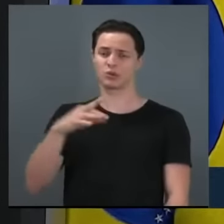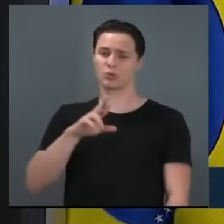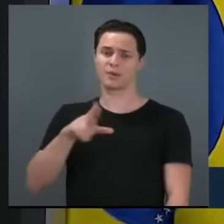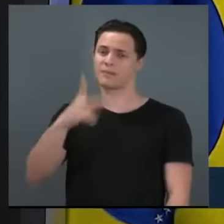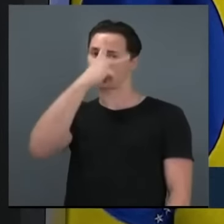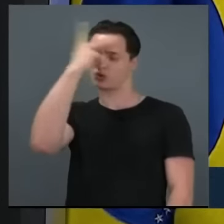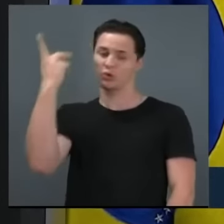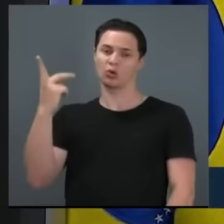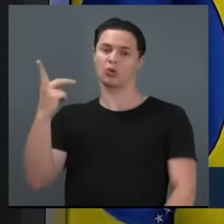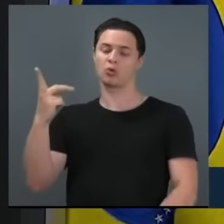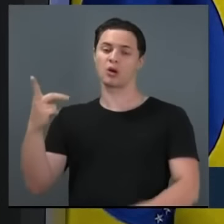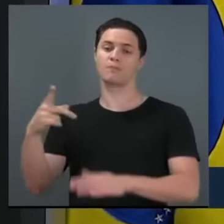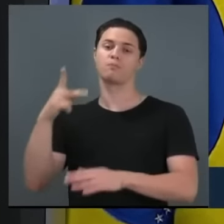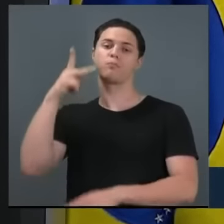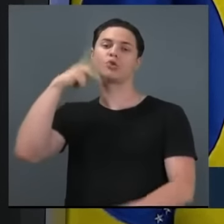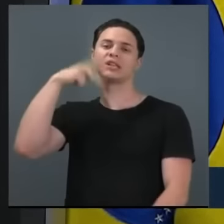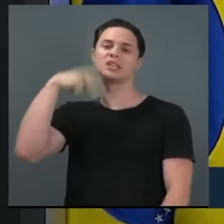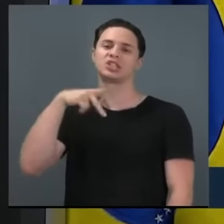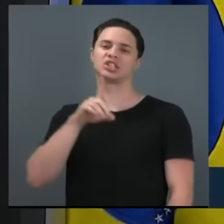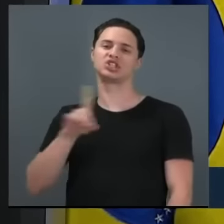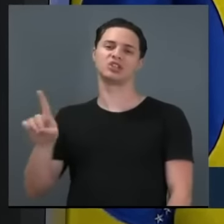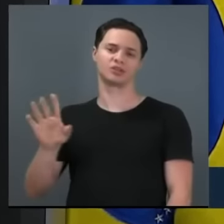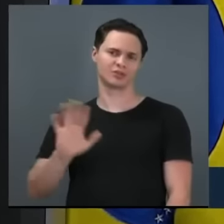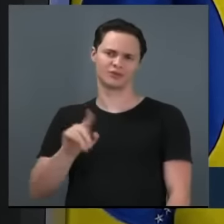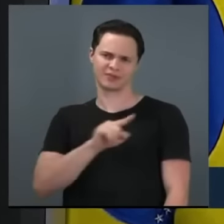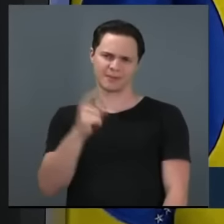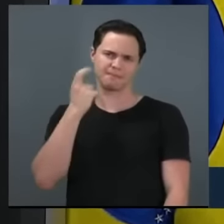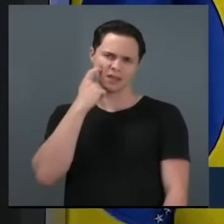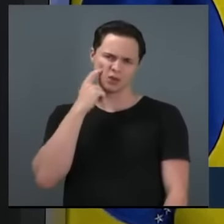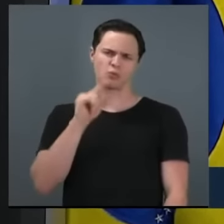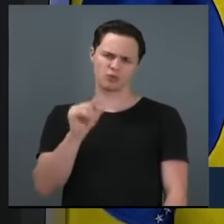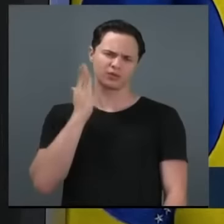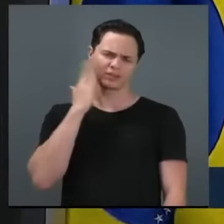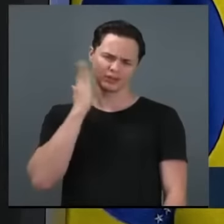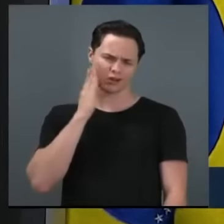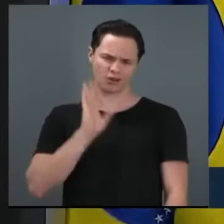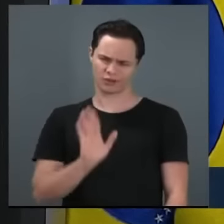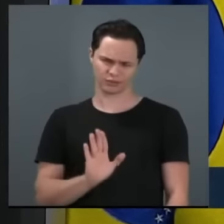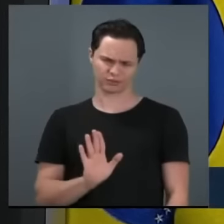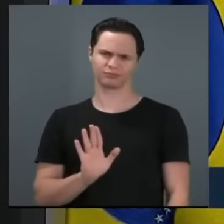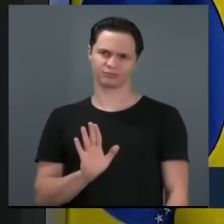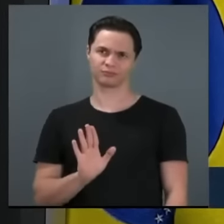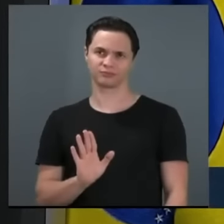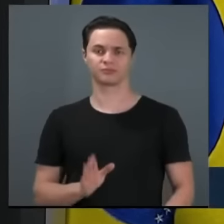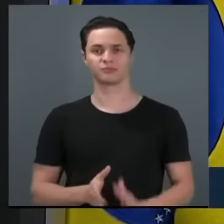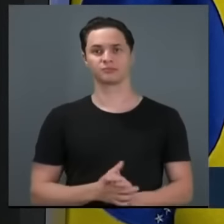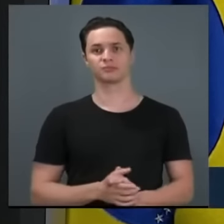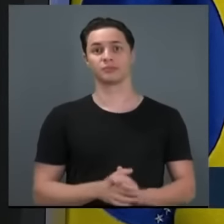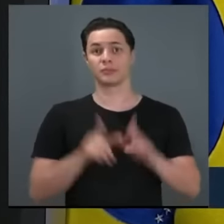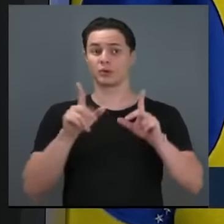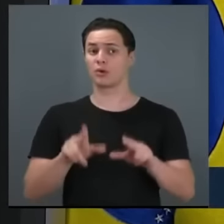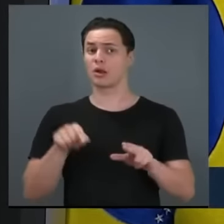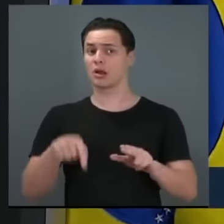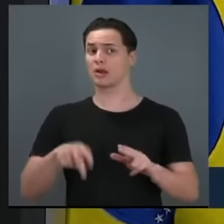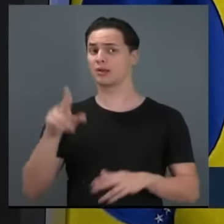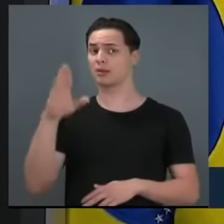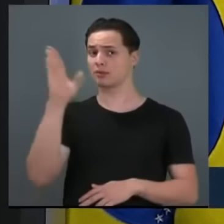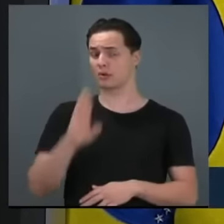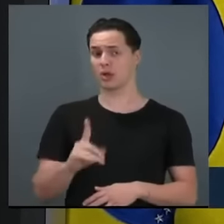são normais, que têm mais de dois neurônios, que trata-se, assim como o Adélio aqui no Brasil, de